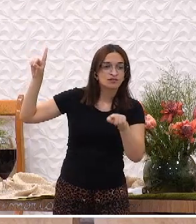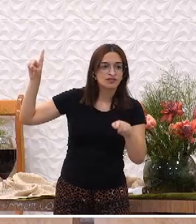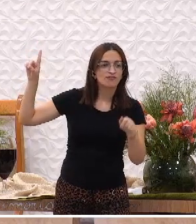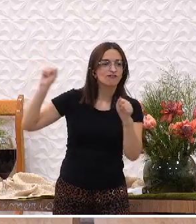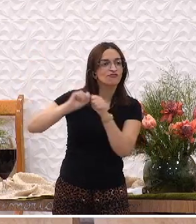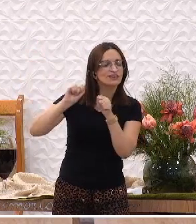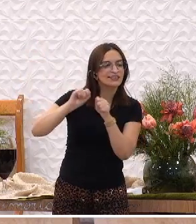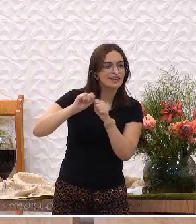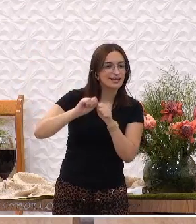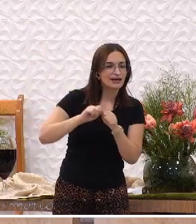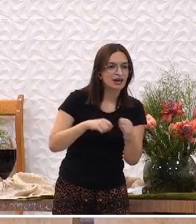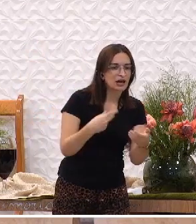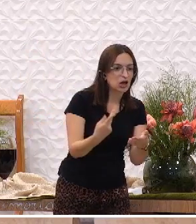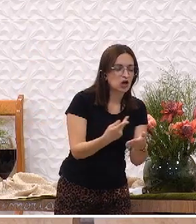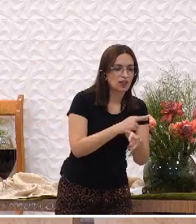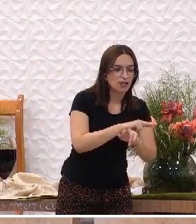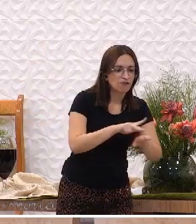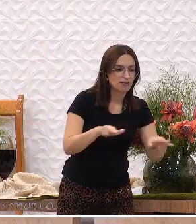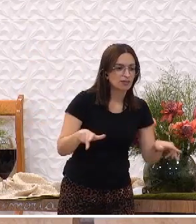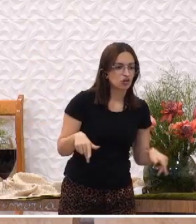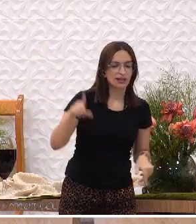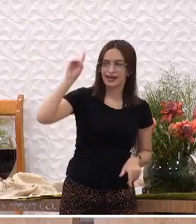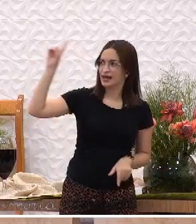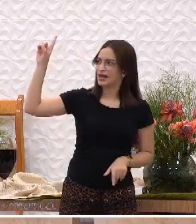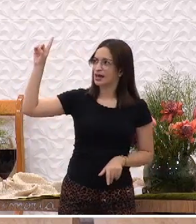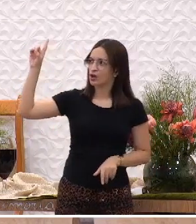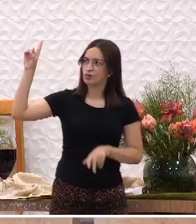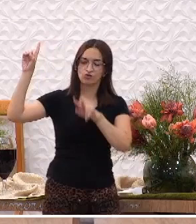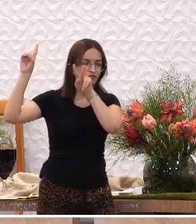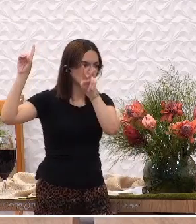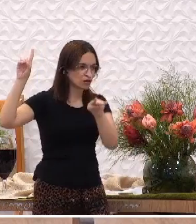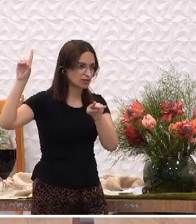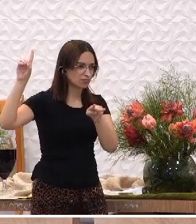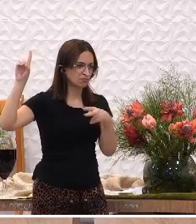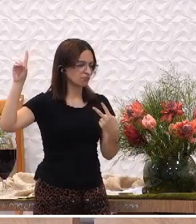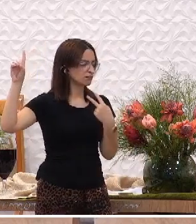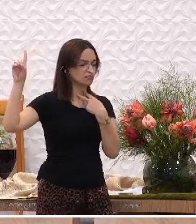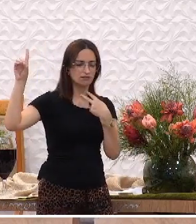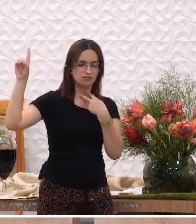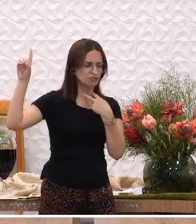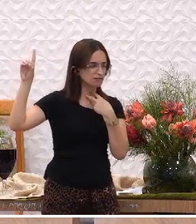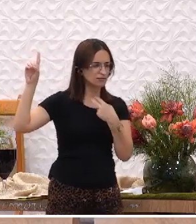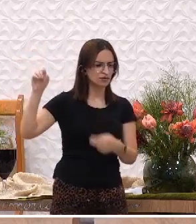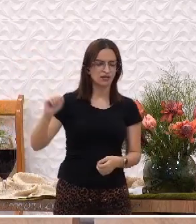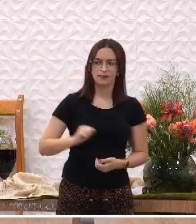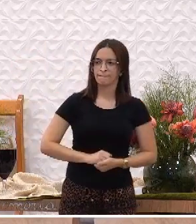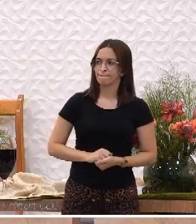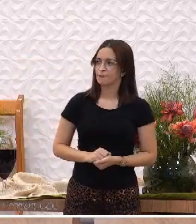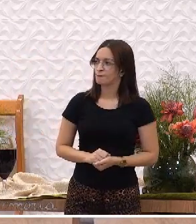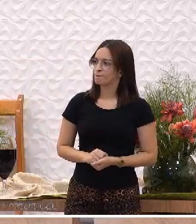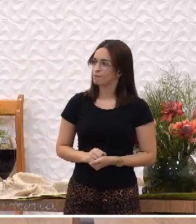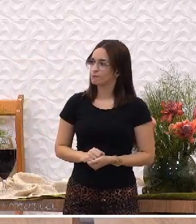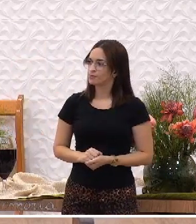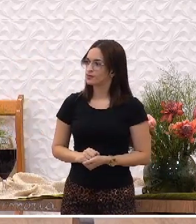ramo e secará. E o apanham, lançam no fogo e o queimam. Não existe igreja sem Cristo. Tá? Ou seja, quando a gente diz que a forma de governo